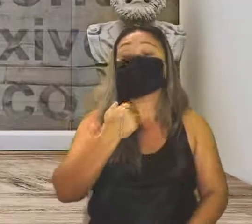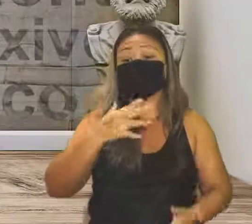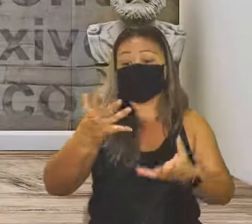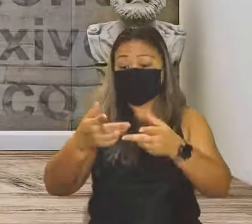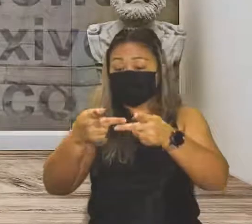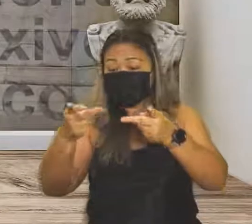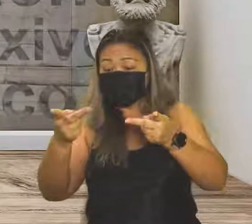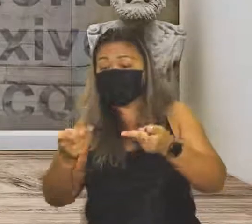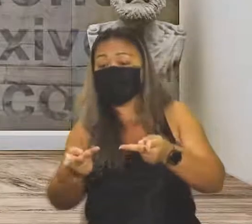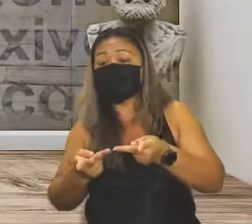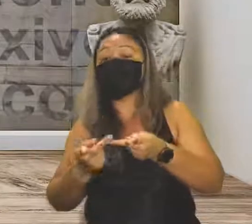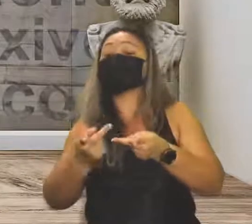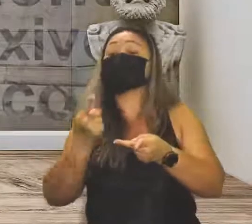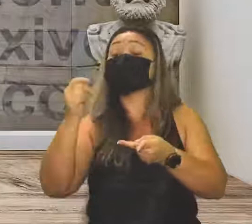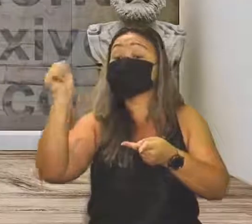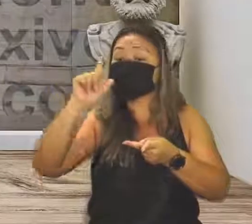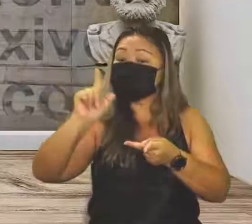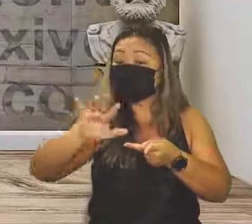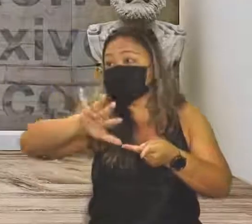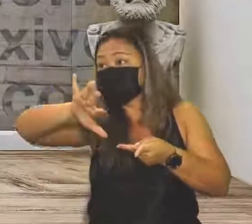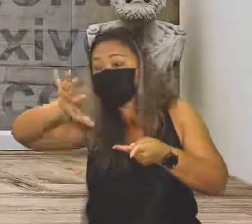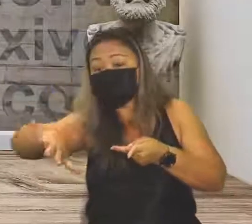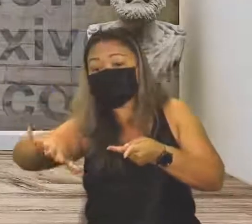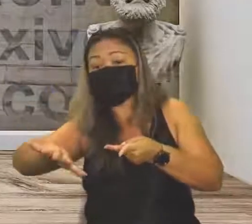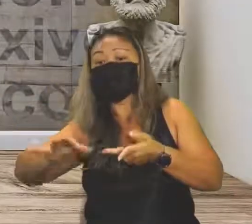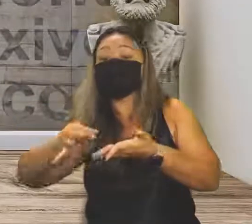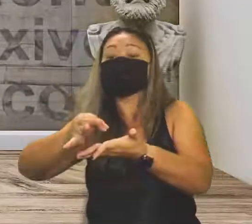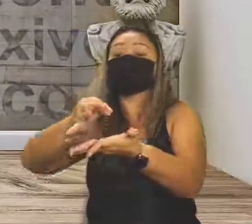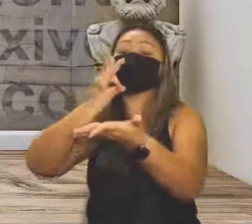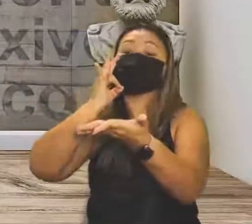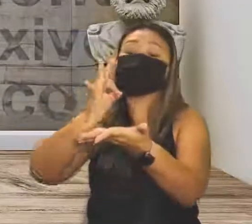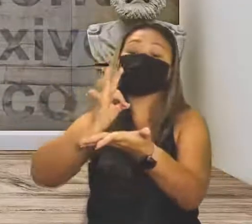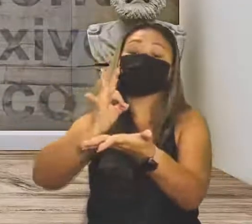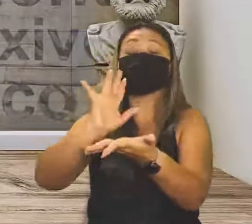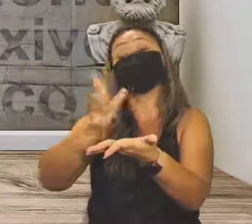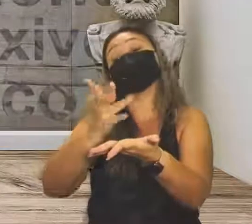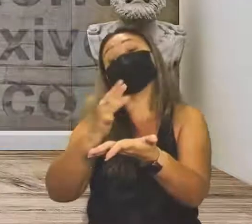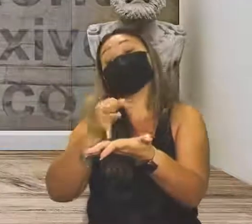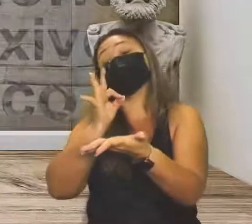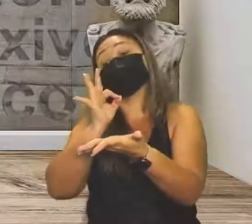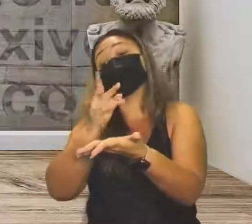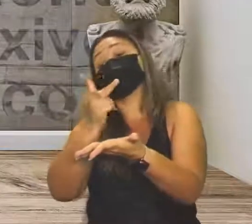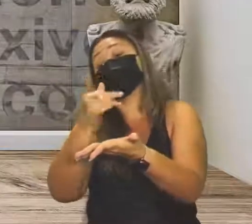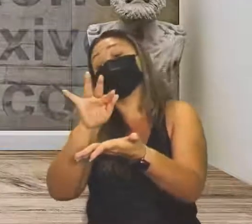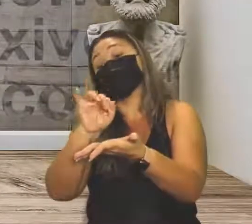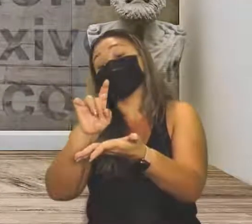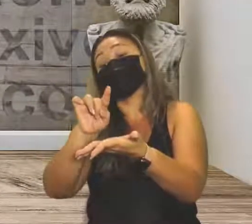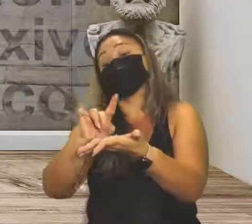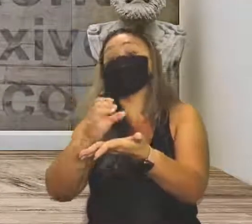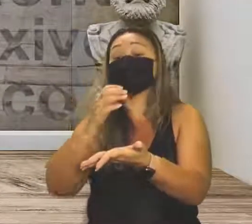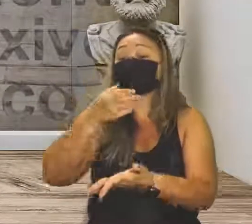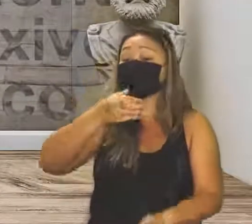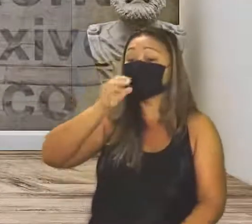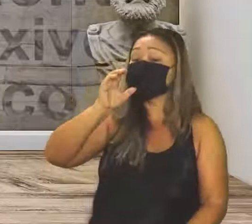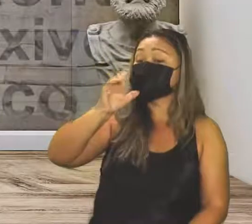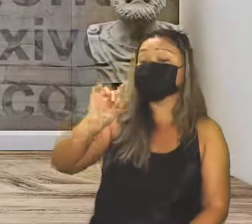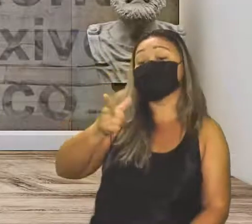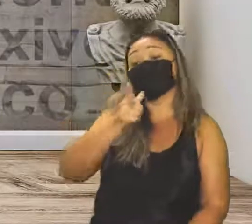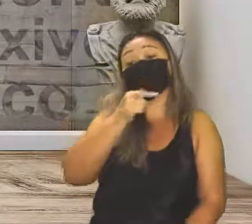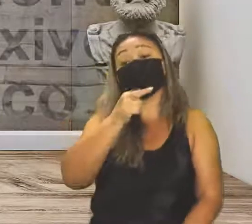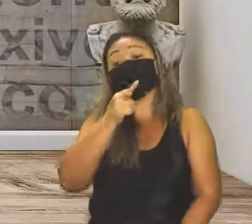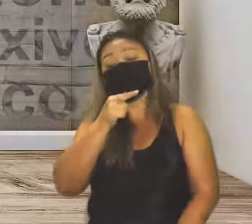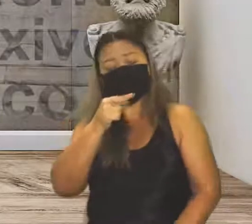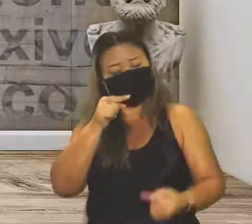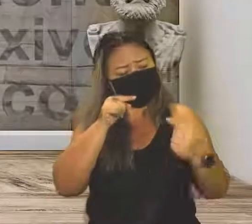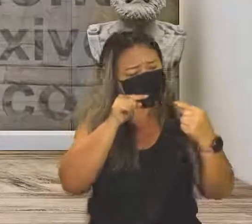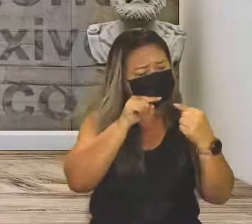prato azul tem que estar desse lado. A xícara tem que tomar só café. Os copos é só água. Então são